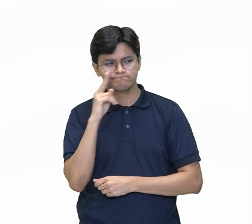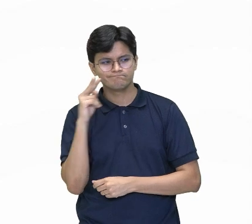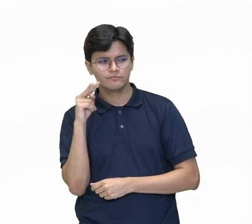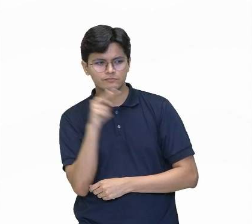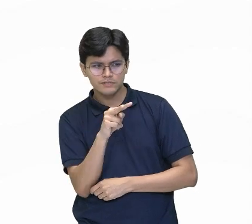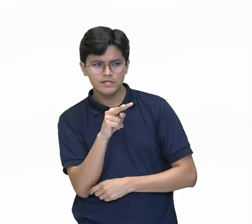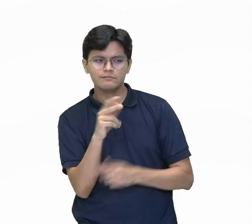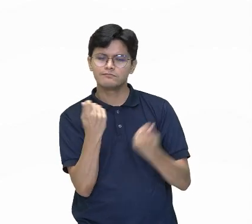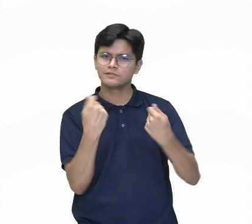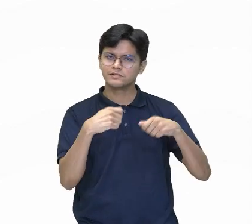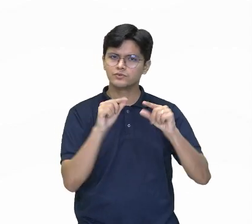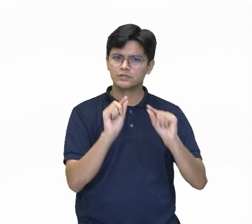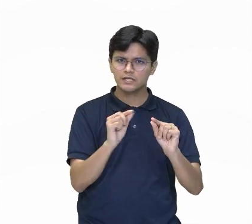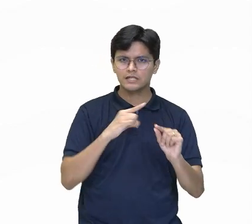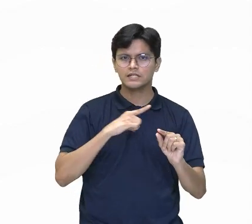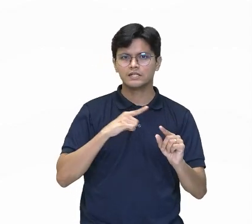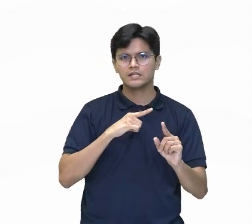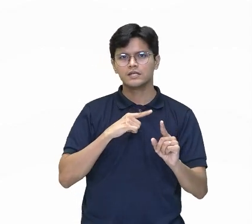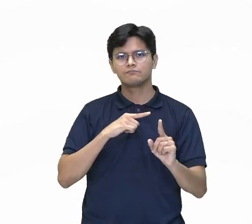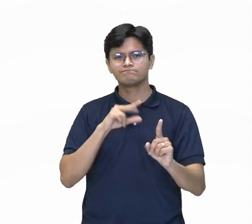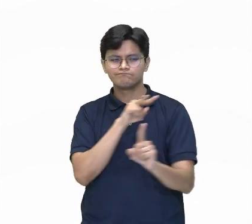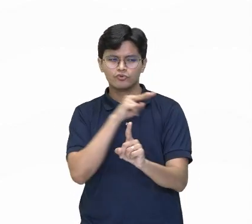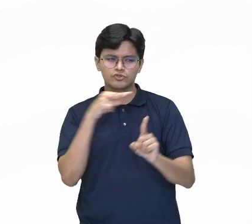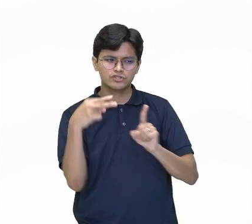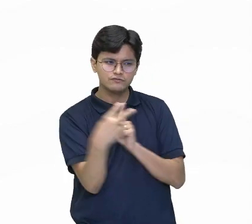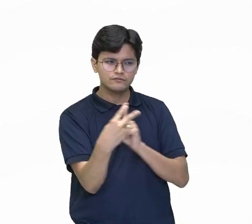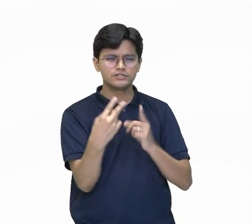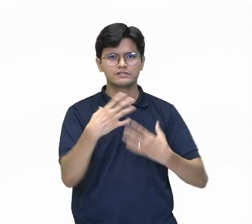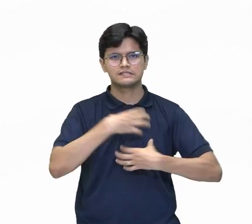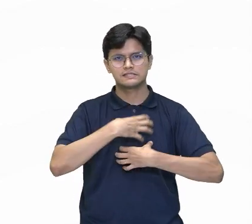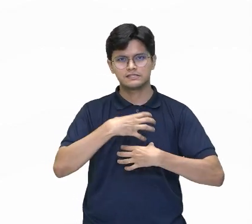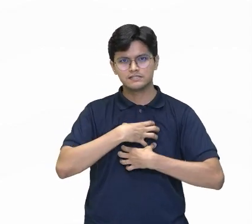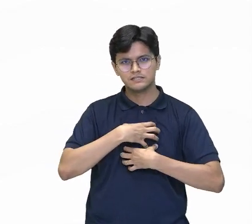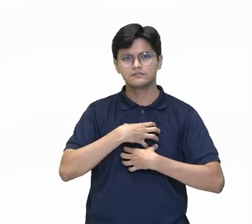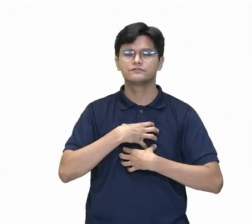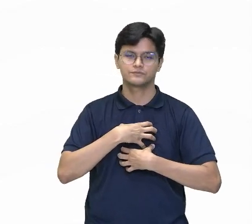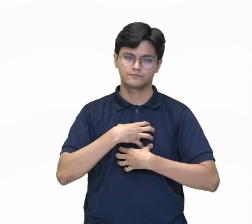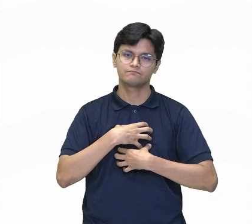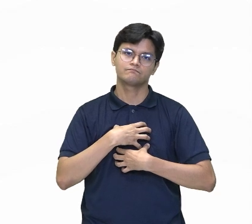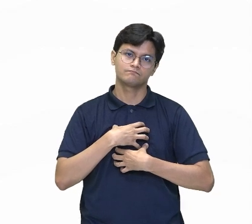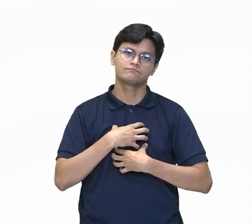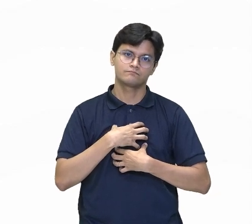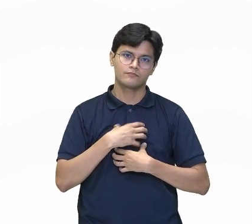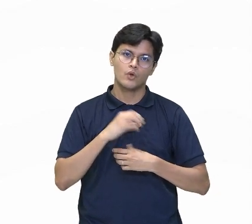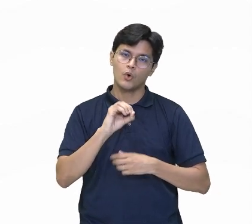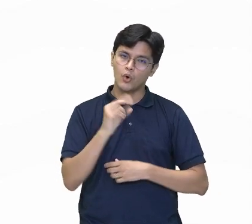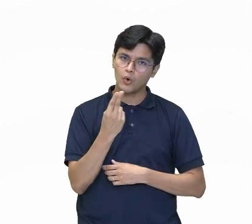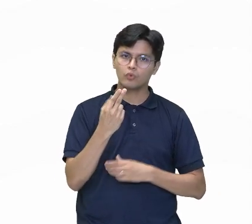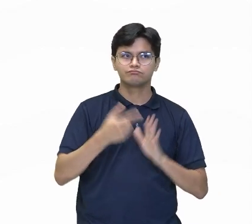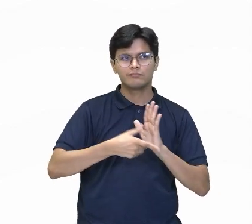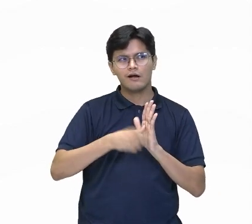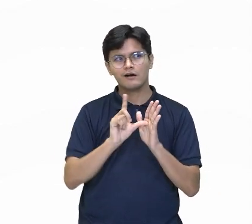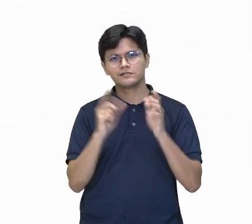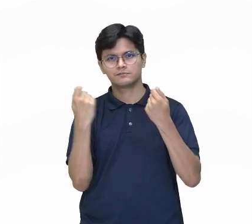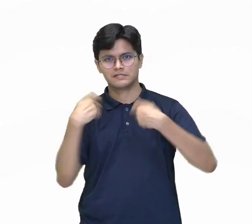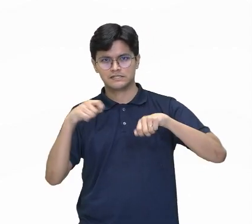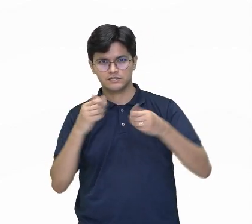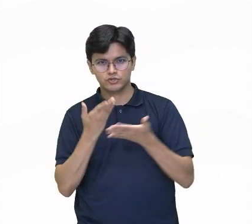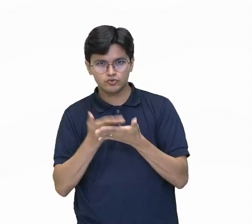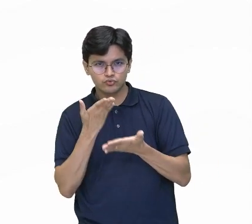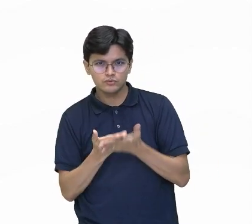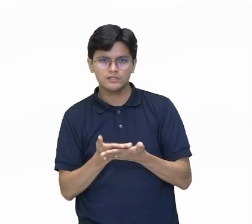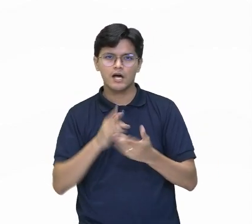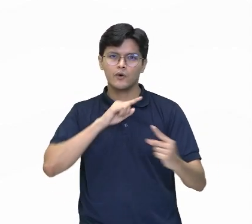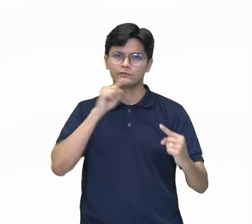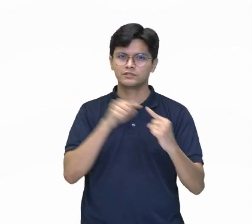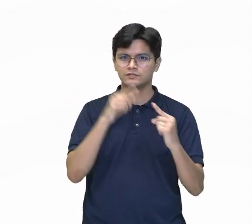realidade, até mesmo um estudo sobre aquela cultura, nós não entendemos muita coisa do que está retratado naquela obra de arte